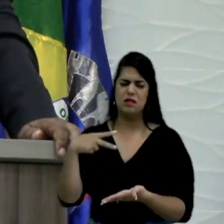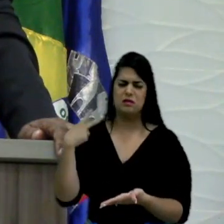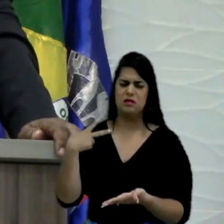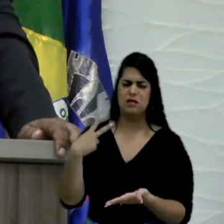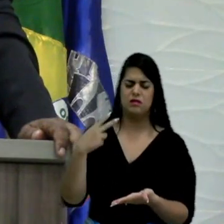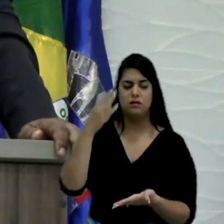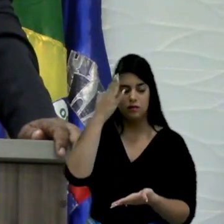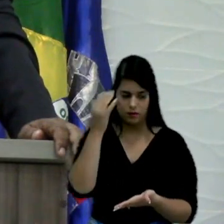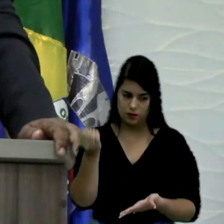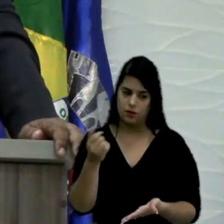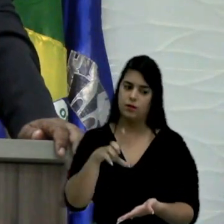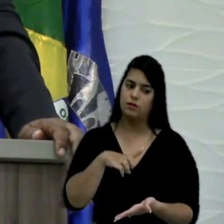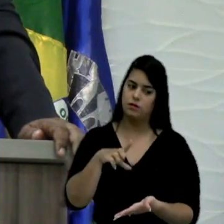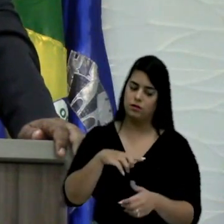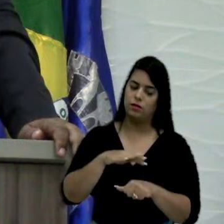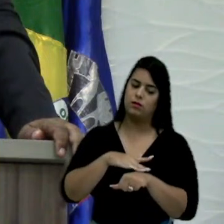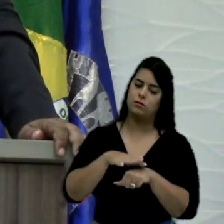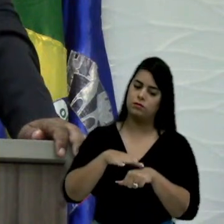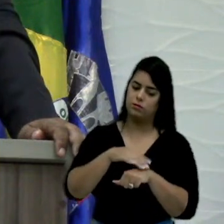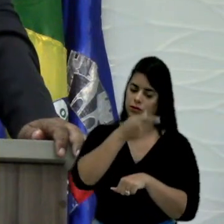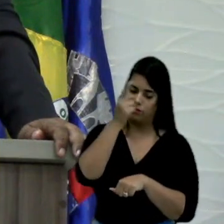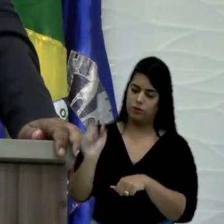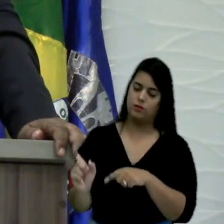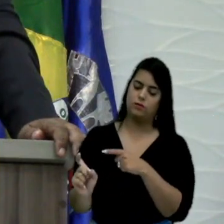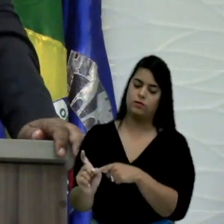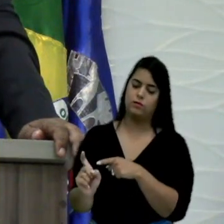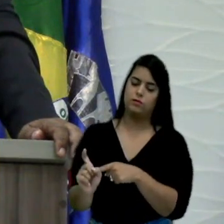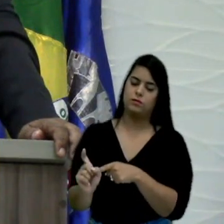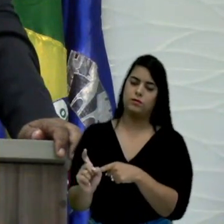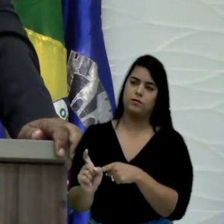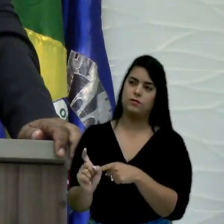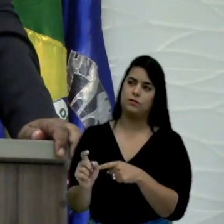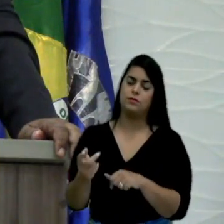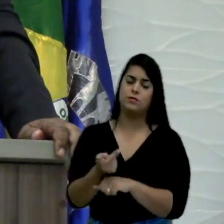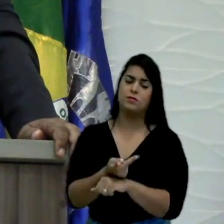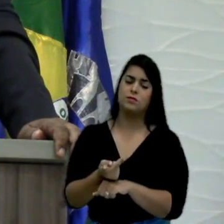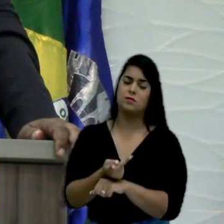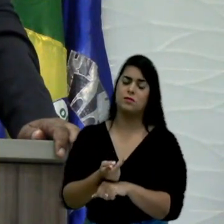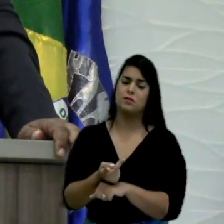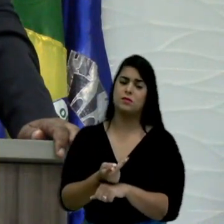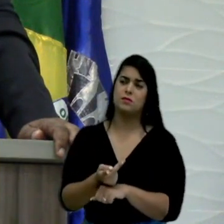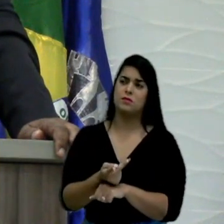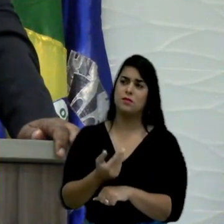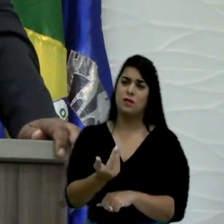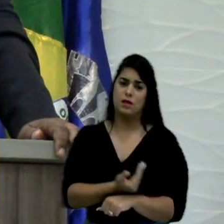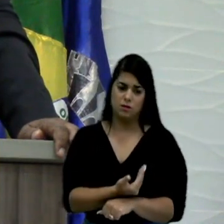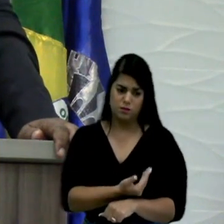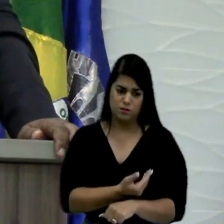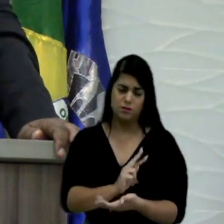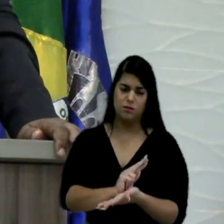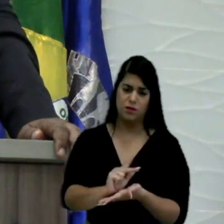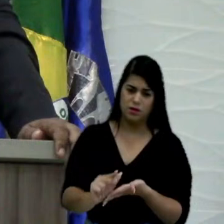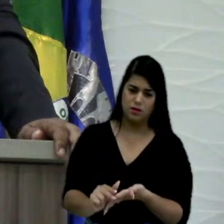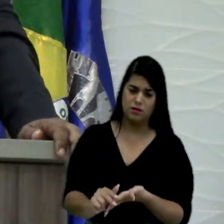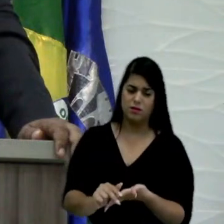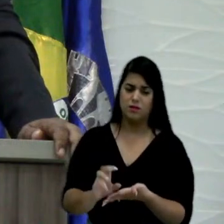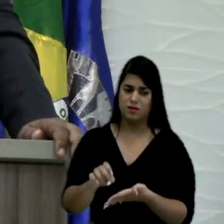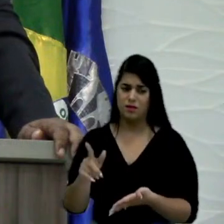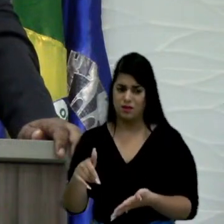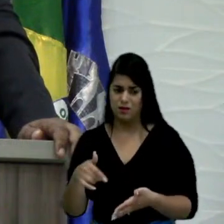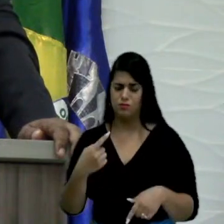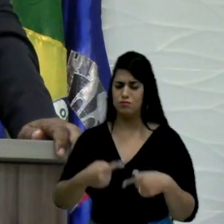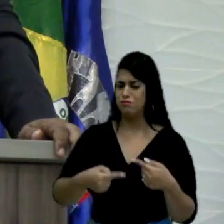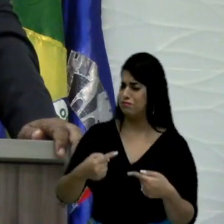que quando tem um paciente da gente no hospital, nós procuramos os amigos da gente, né,